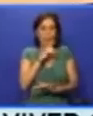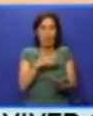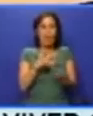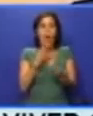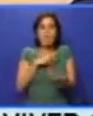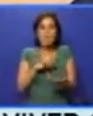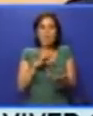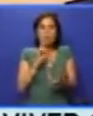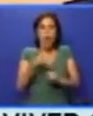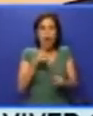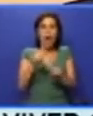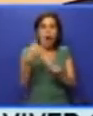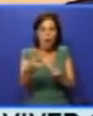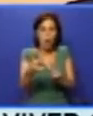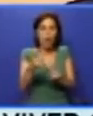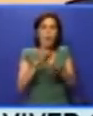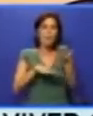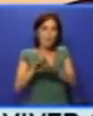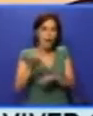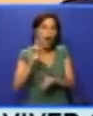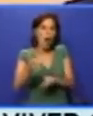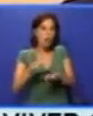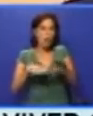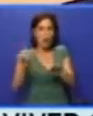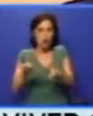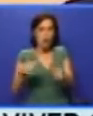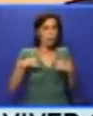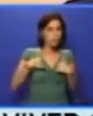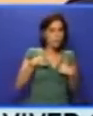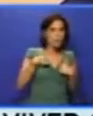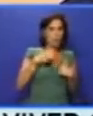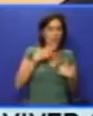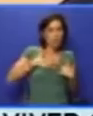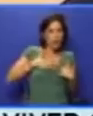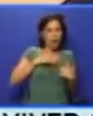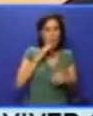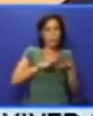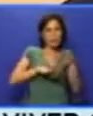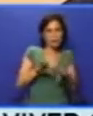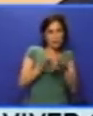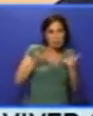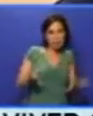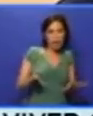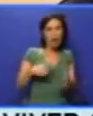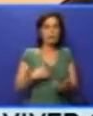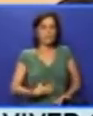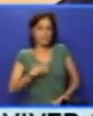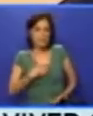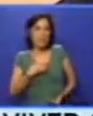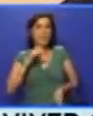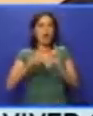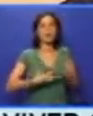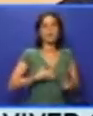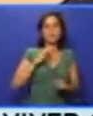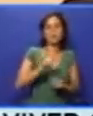tirar partido daquilo que a outra pessoa faz ou deixa de fazer. Será que isso eu posso fazer também? O que é que sentes? Quais são os